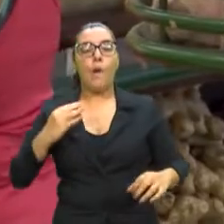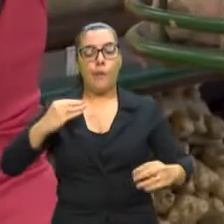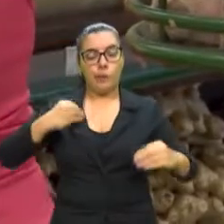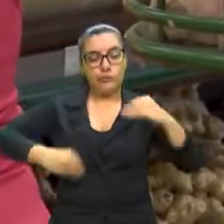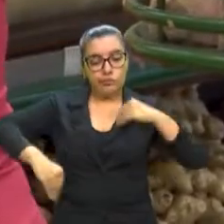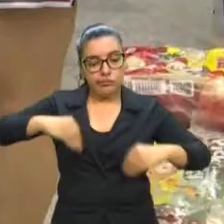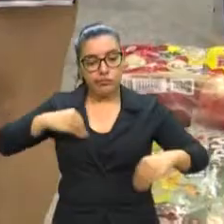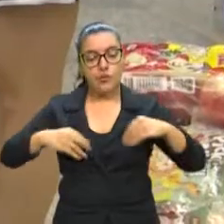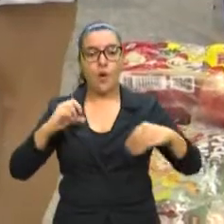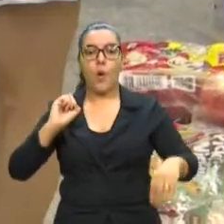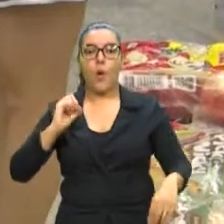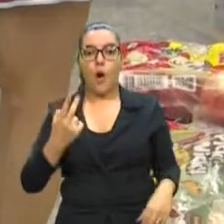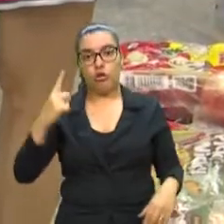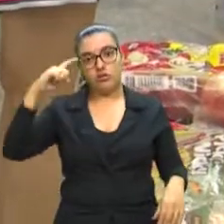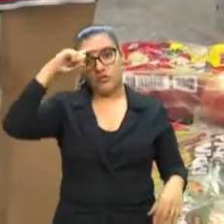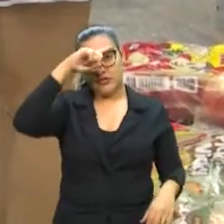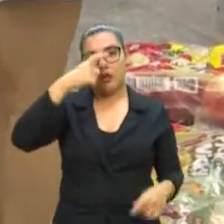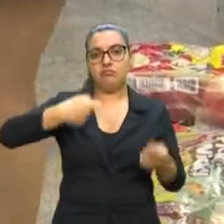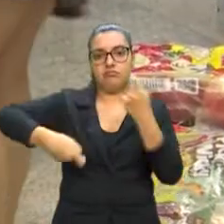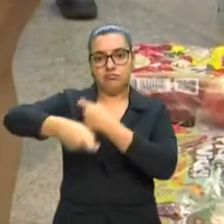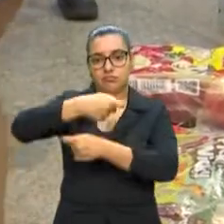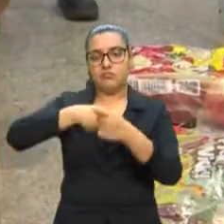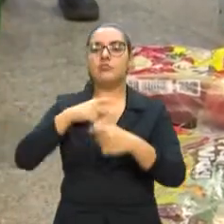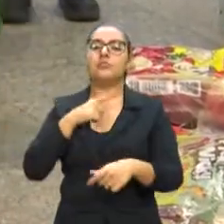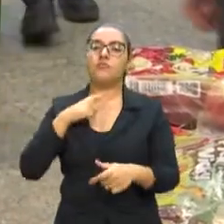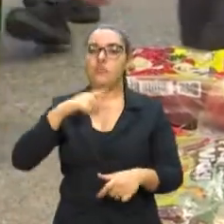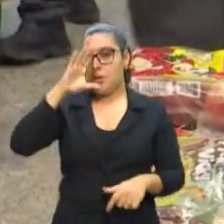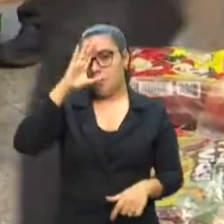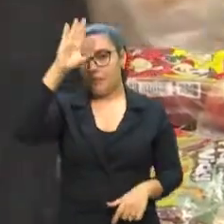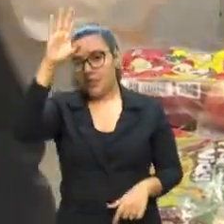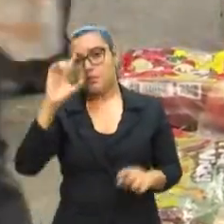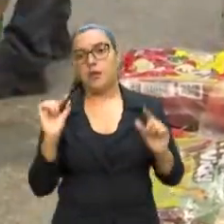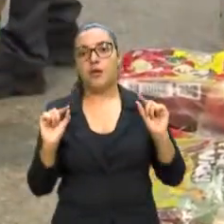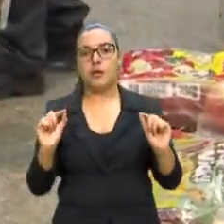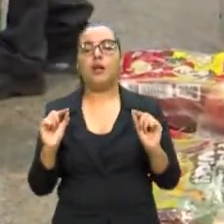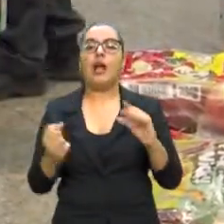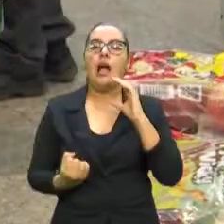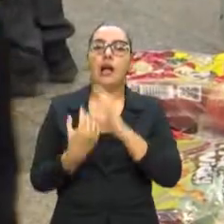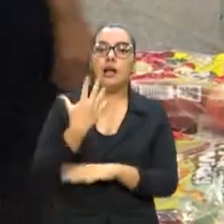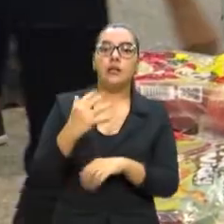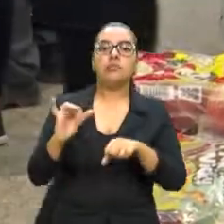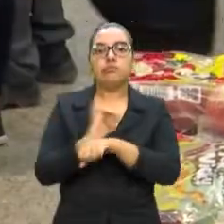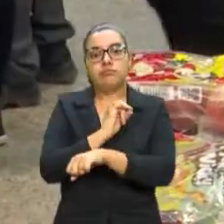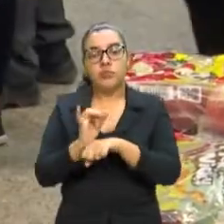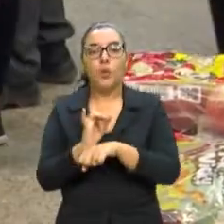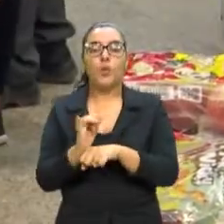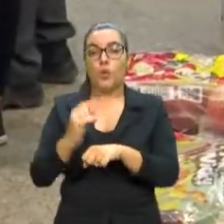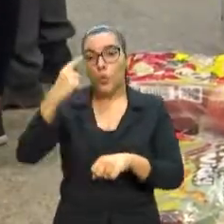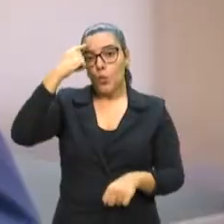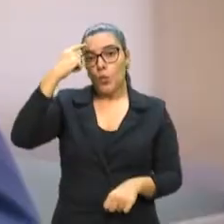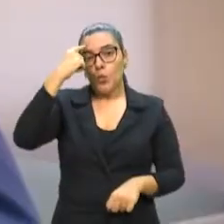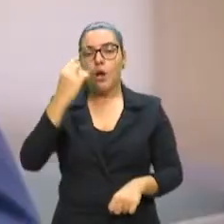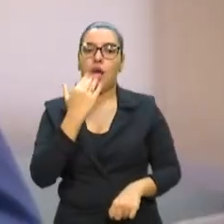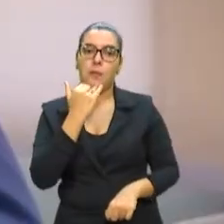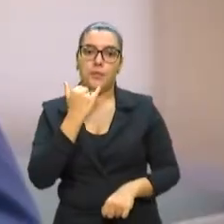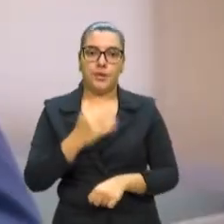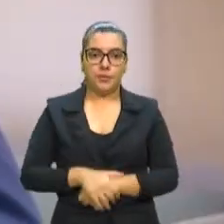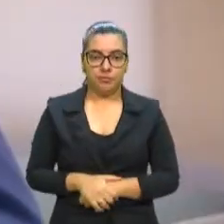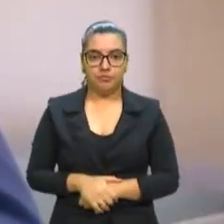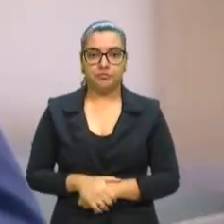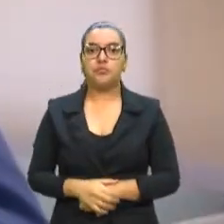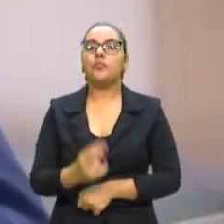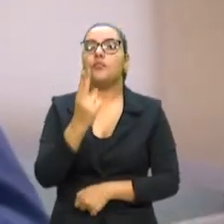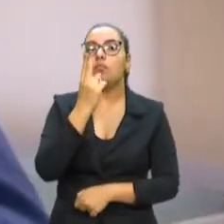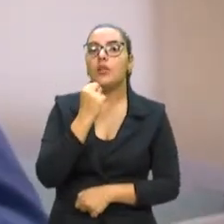dificuldades financeiras fazem parte dos principais fatores que criam chances de compulsão por alimentos. A